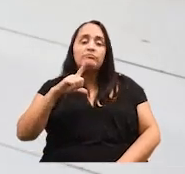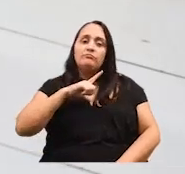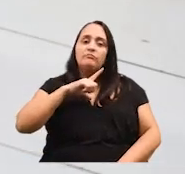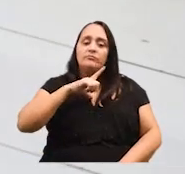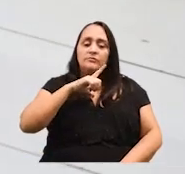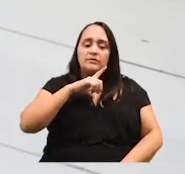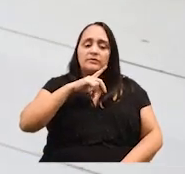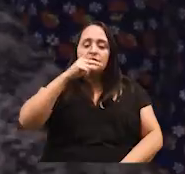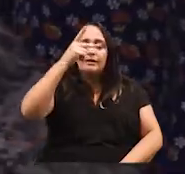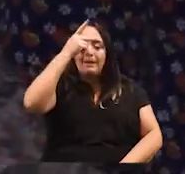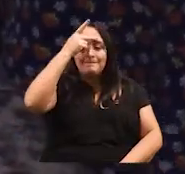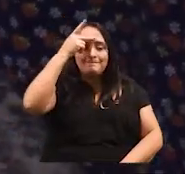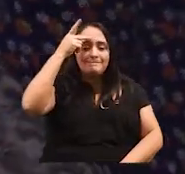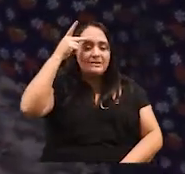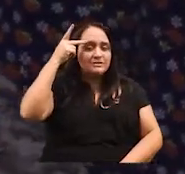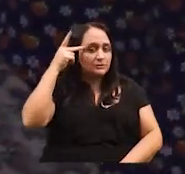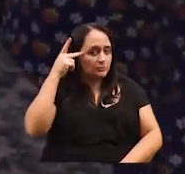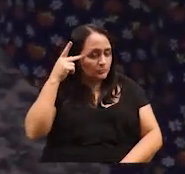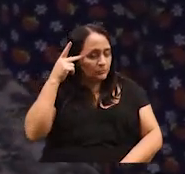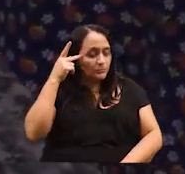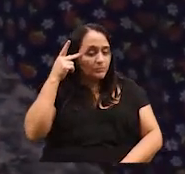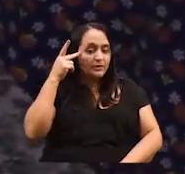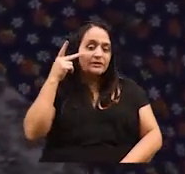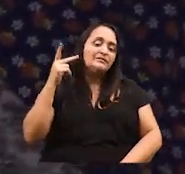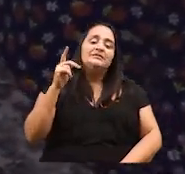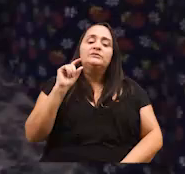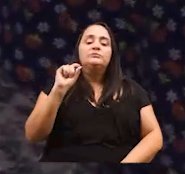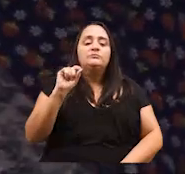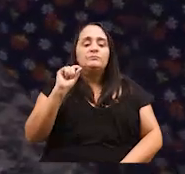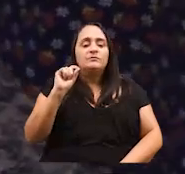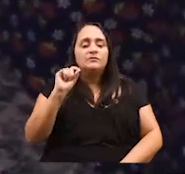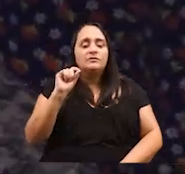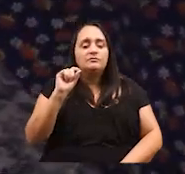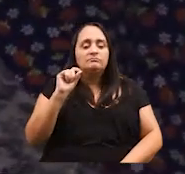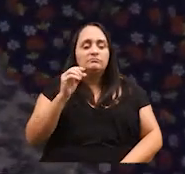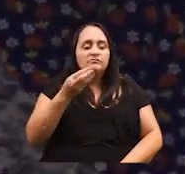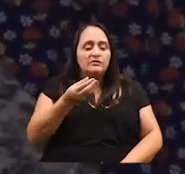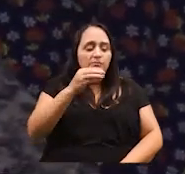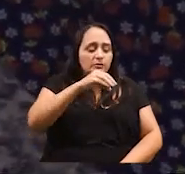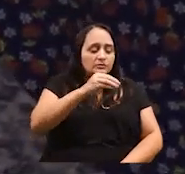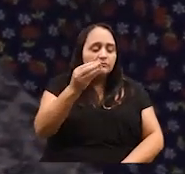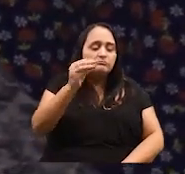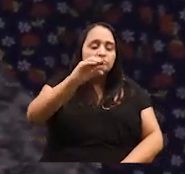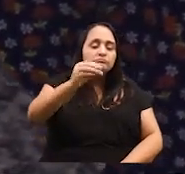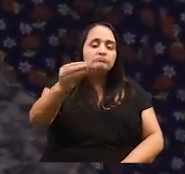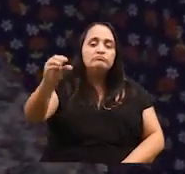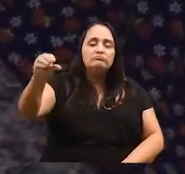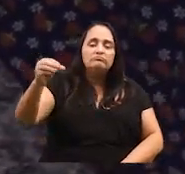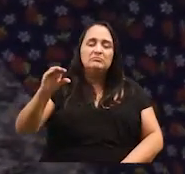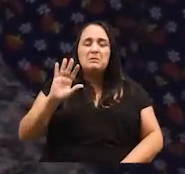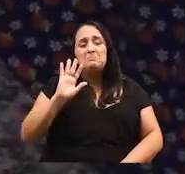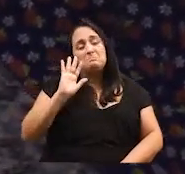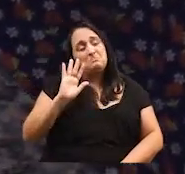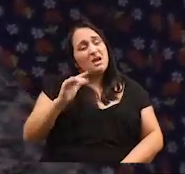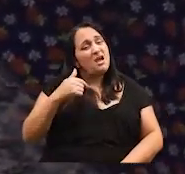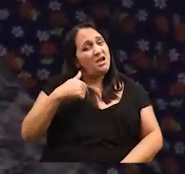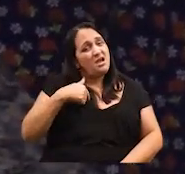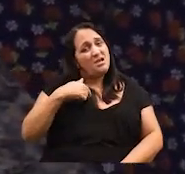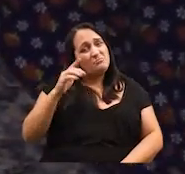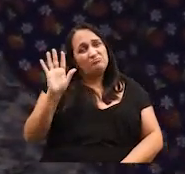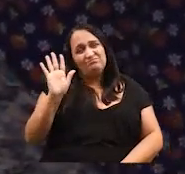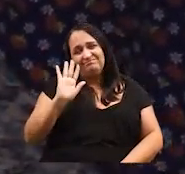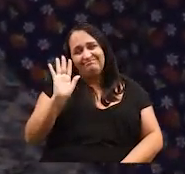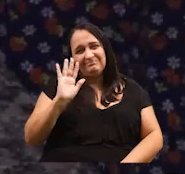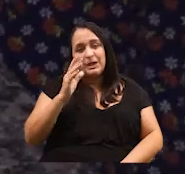viu, Fernando? Tem gente que faz os pedacinhos, vai botando de pedacinho em pedacinho. Eu